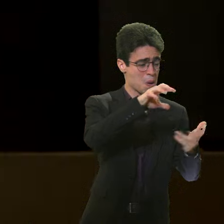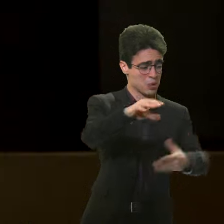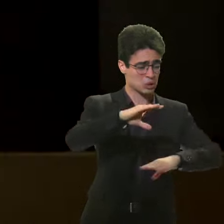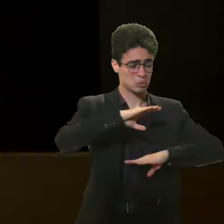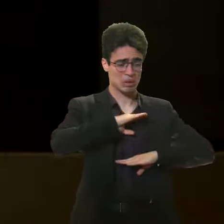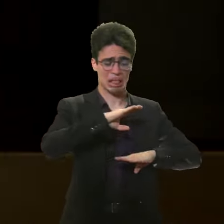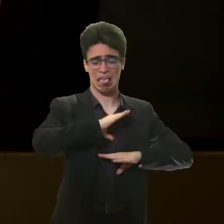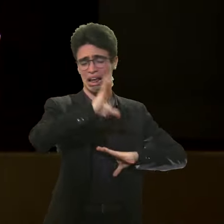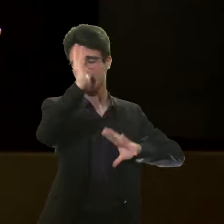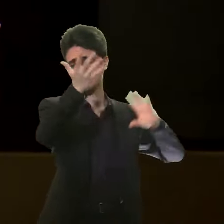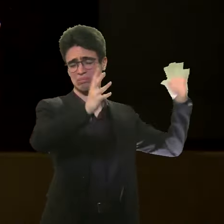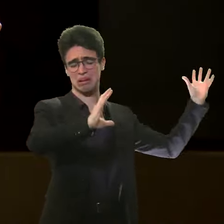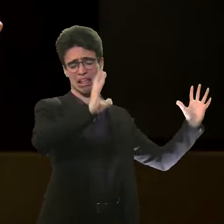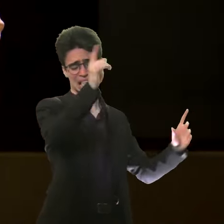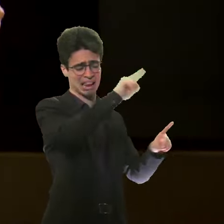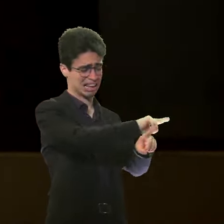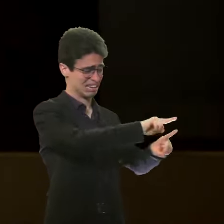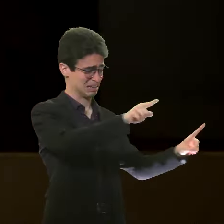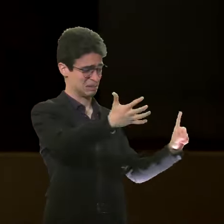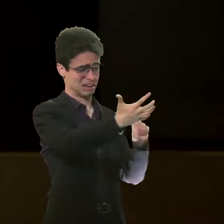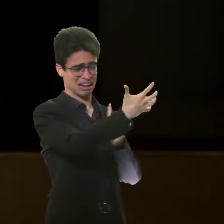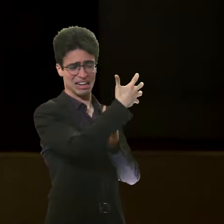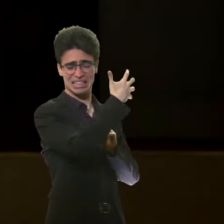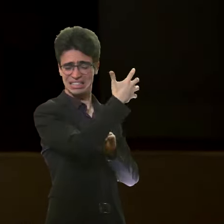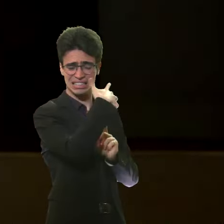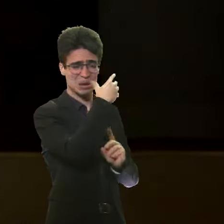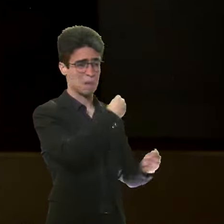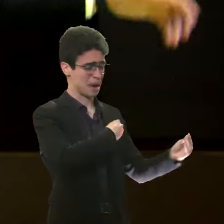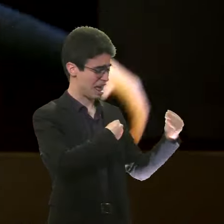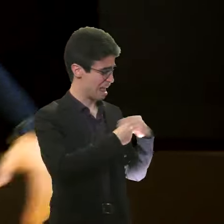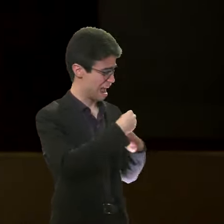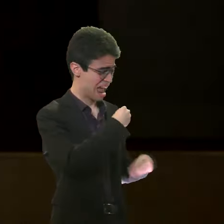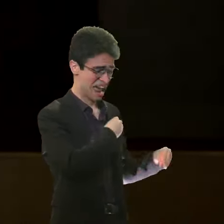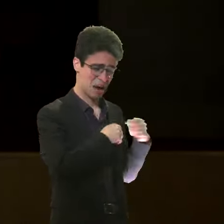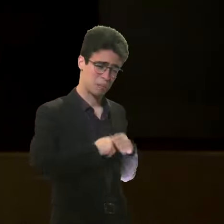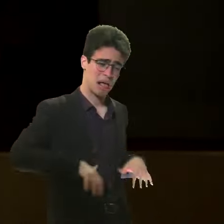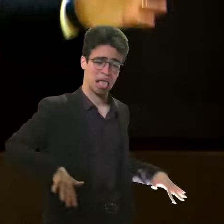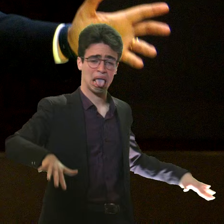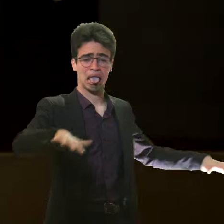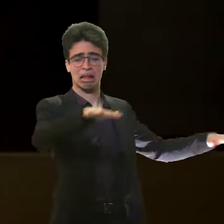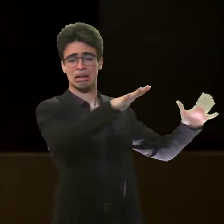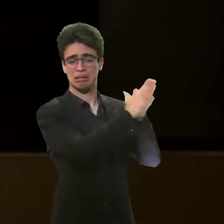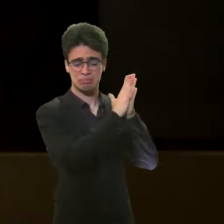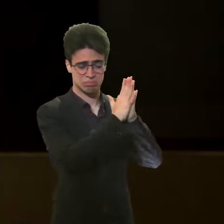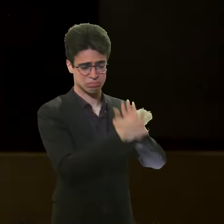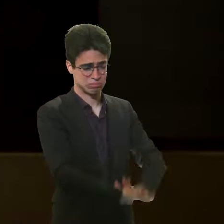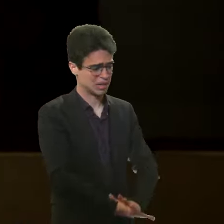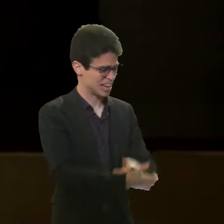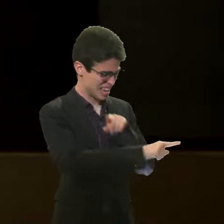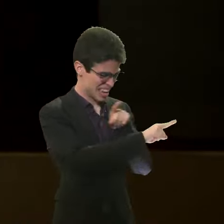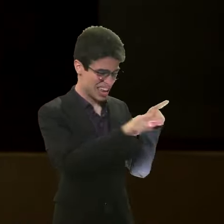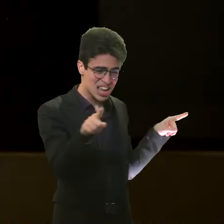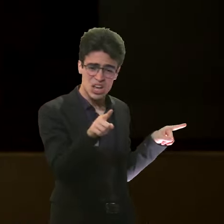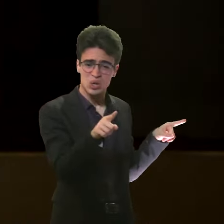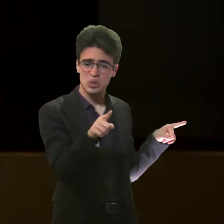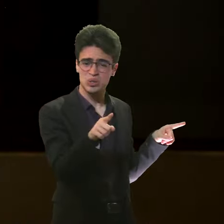vida, da nossa condição humana, pecadora, o pecado invadiu esse mundo, está tendo um monte de desgraça, não deixa